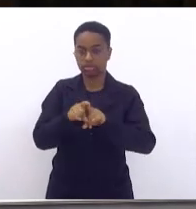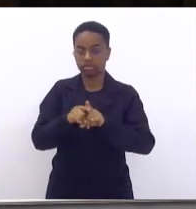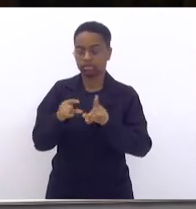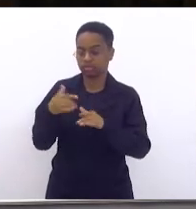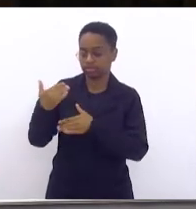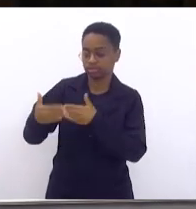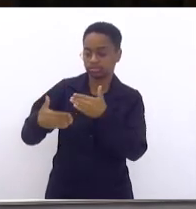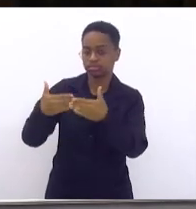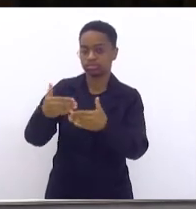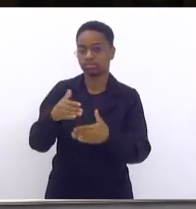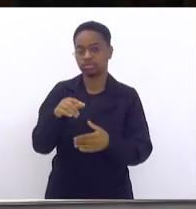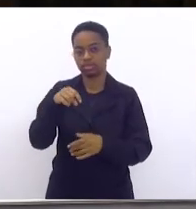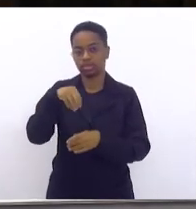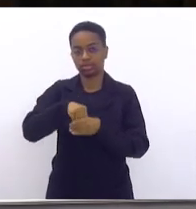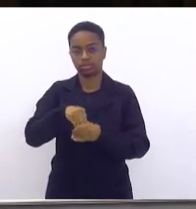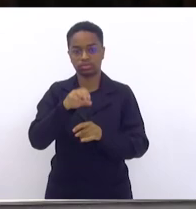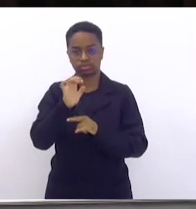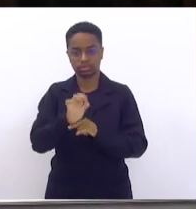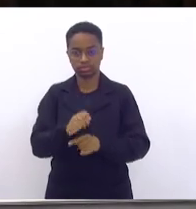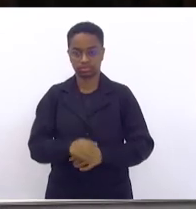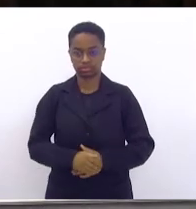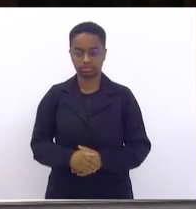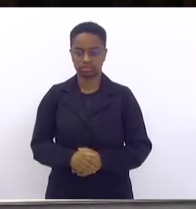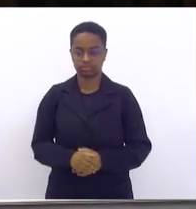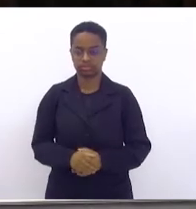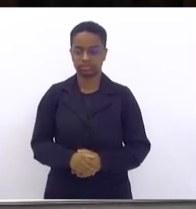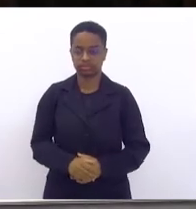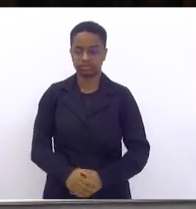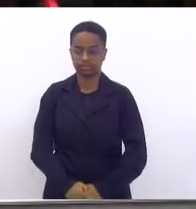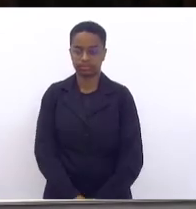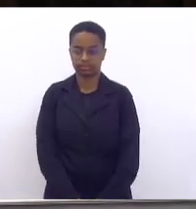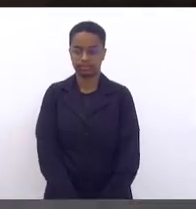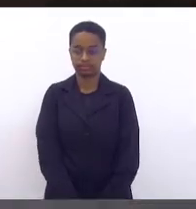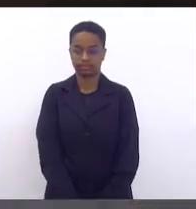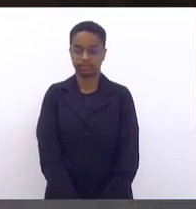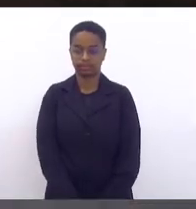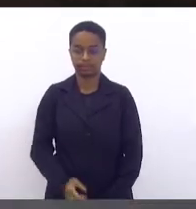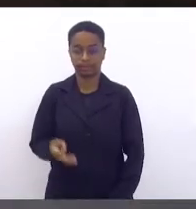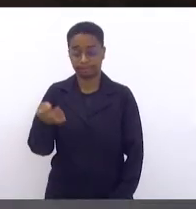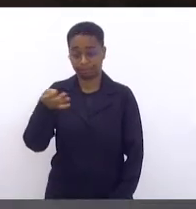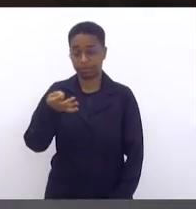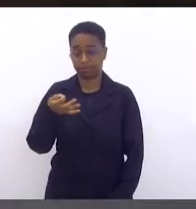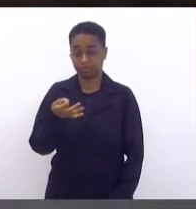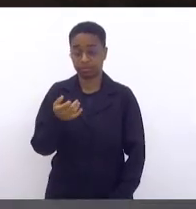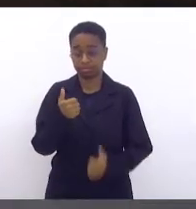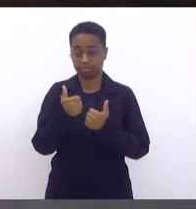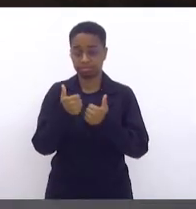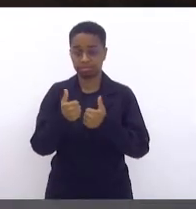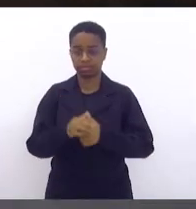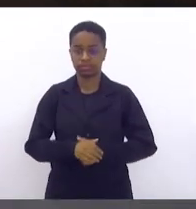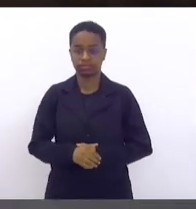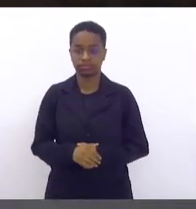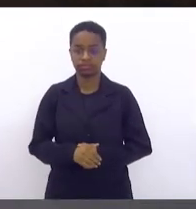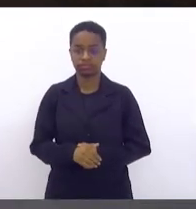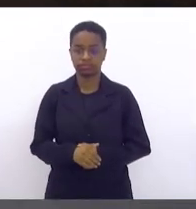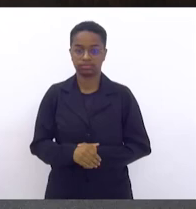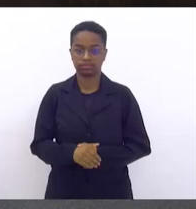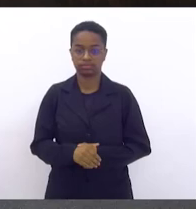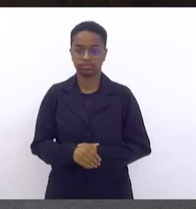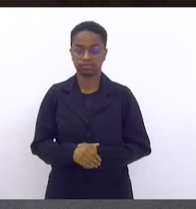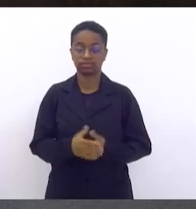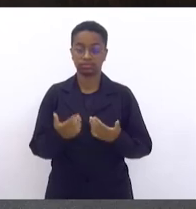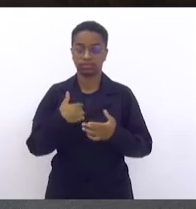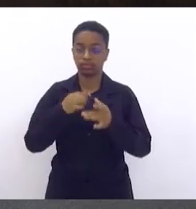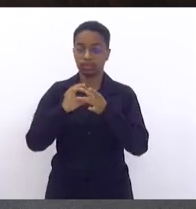um desenvolvimento no estado também perfeito muito bom e eu vou deixar assim a mesa